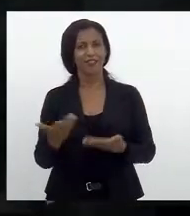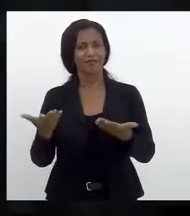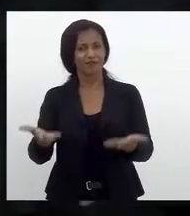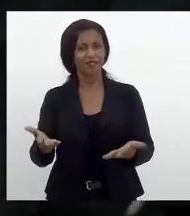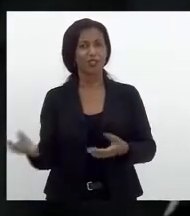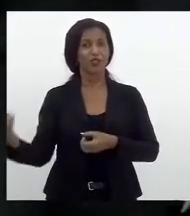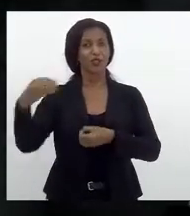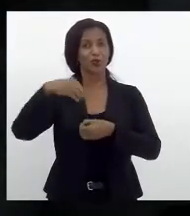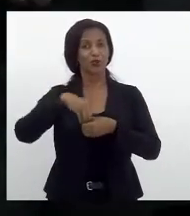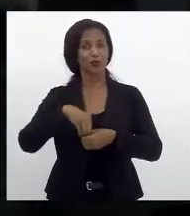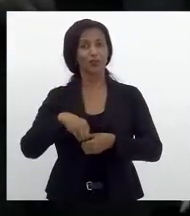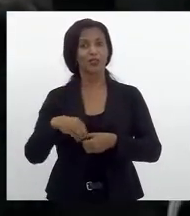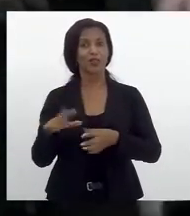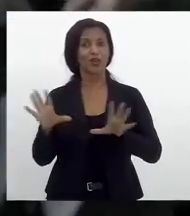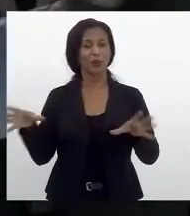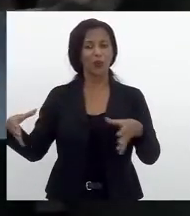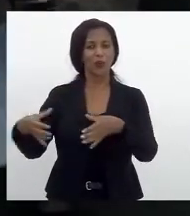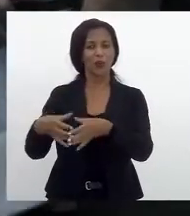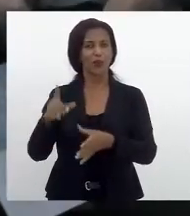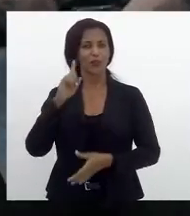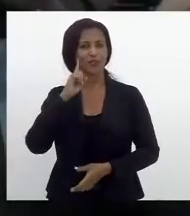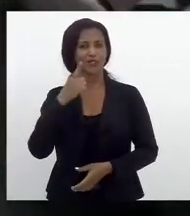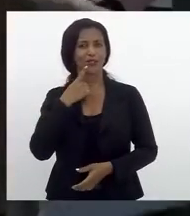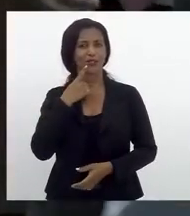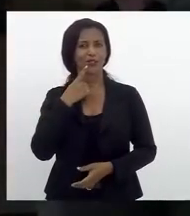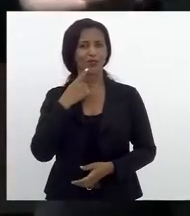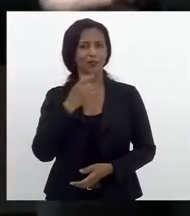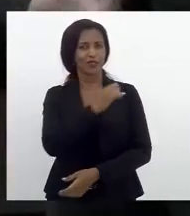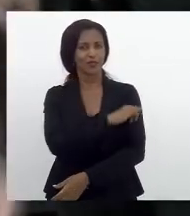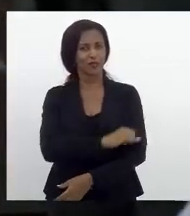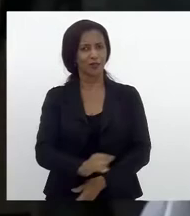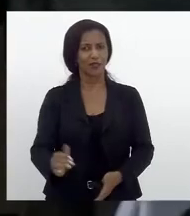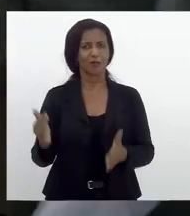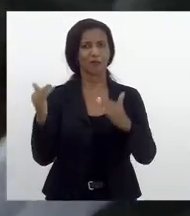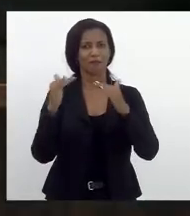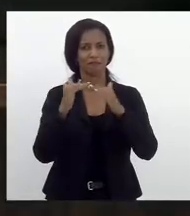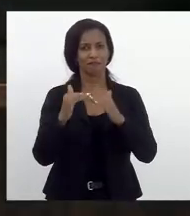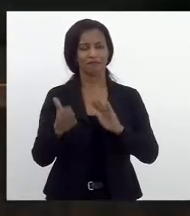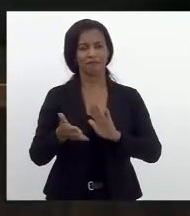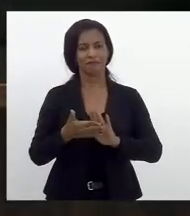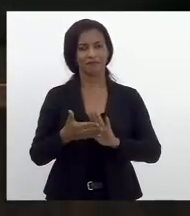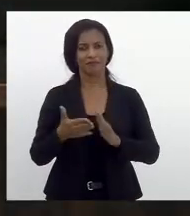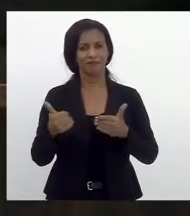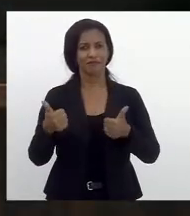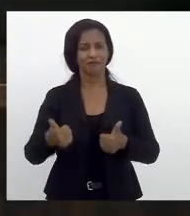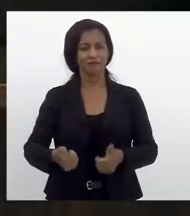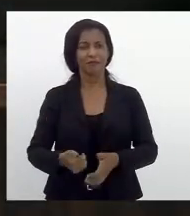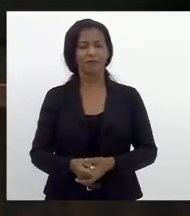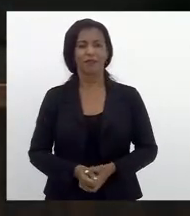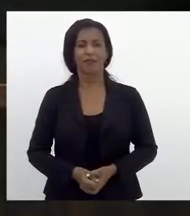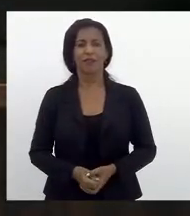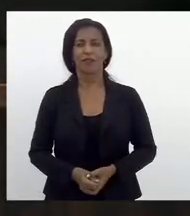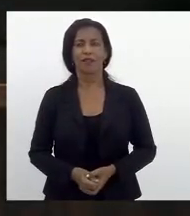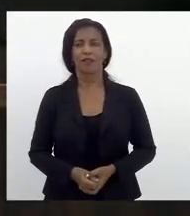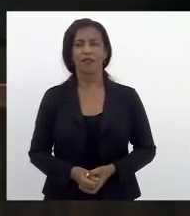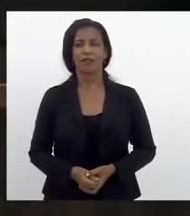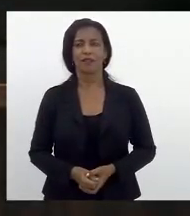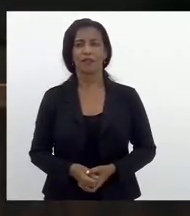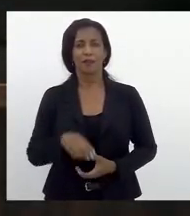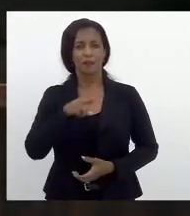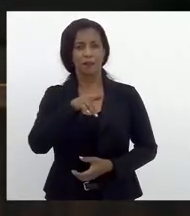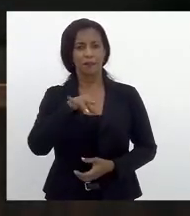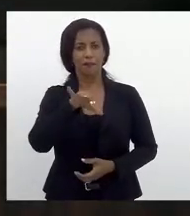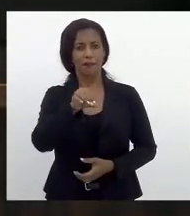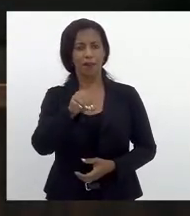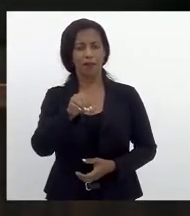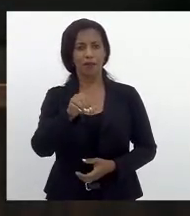de inclusão em relação à comunidade surda do Rio de Janeiro. Vou parecer favorável, portanto. Pela Comissão de Orçamento, deputado Márcio Canella.